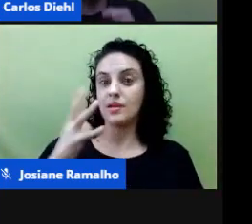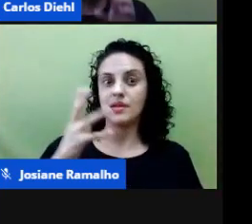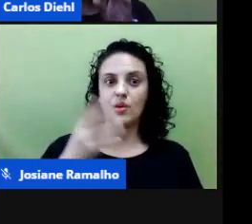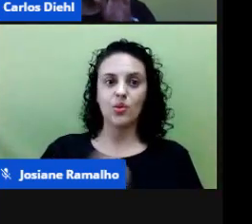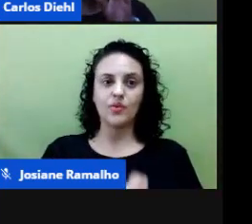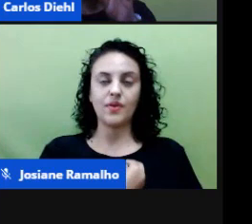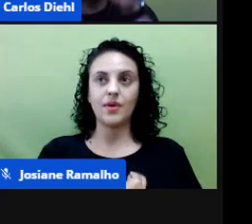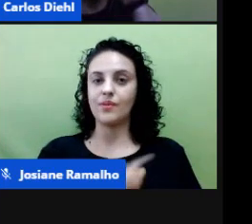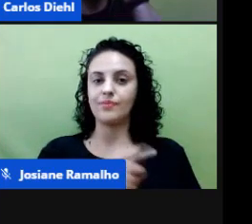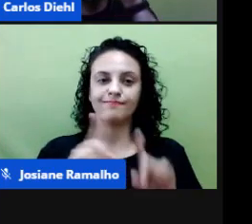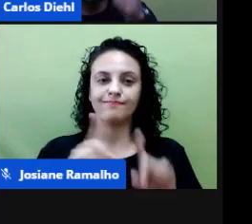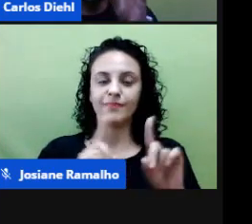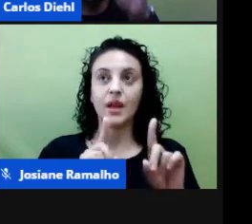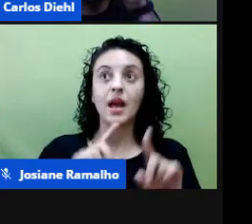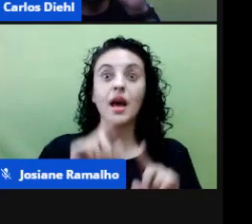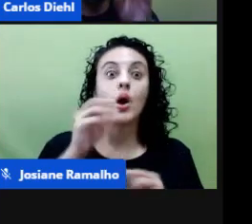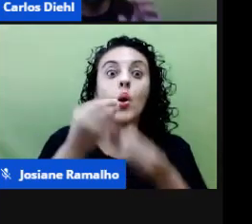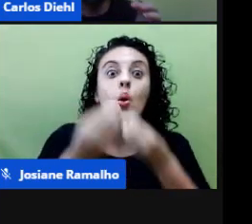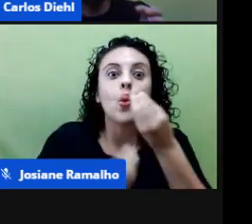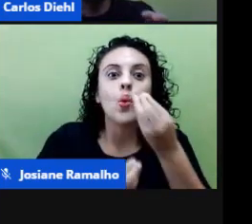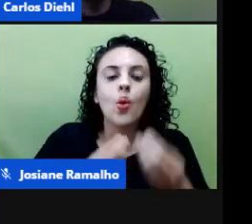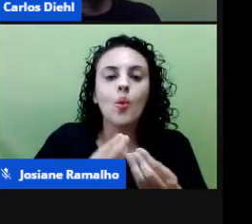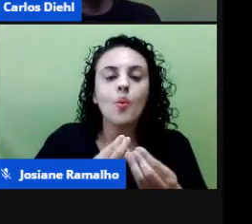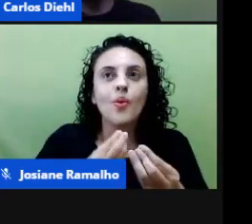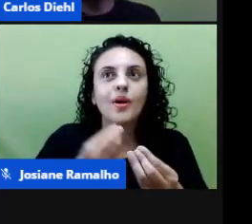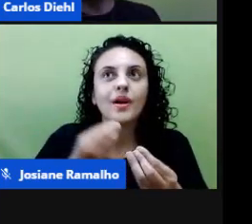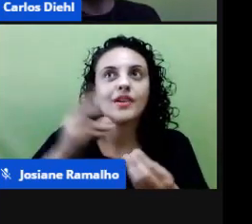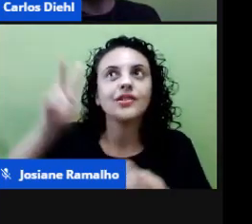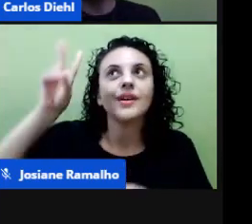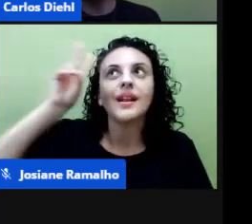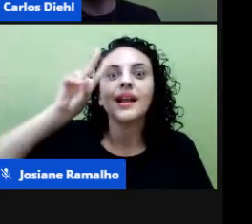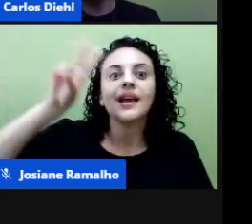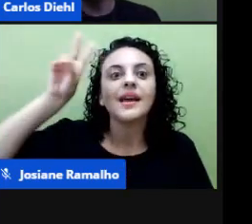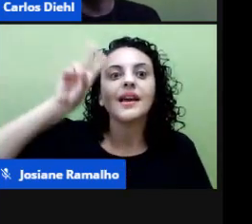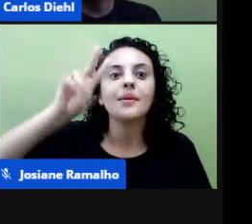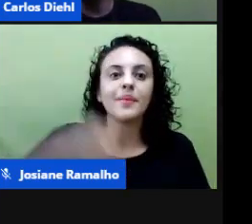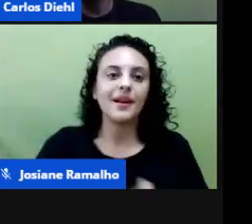pode recordar para contá-la. Então,